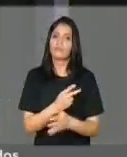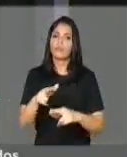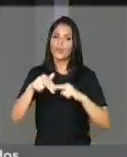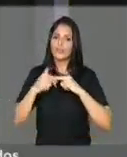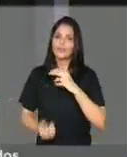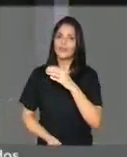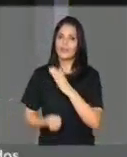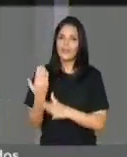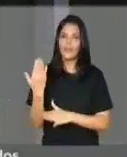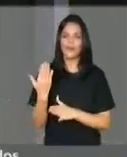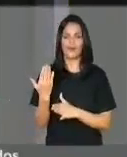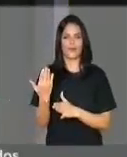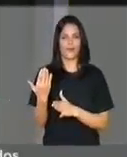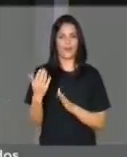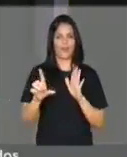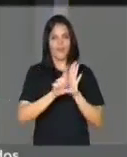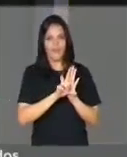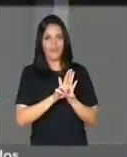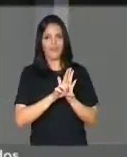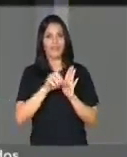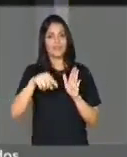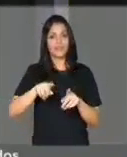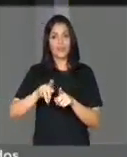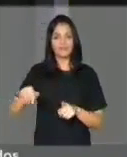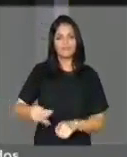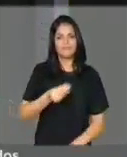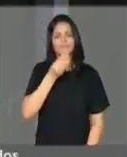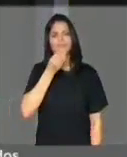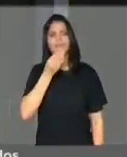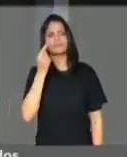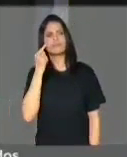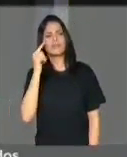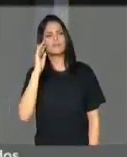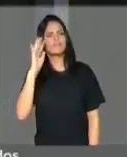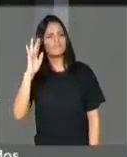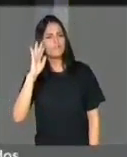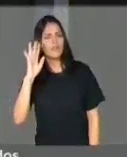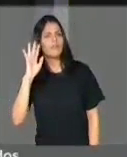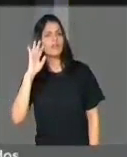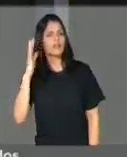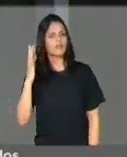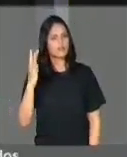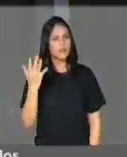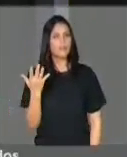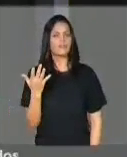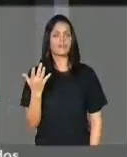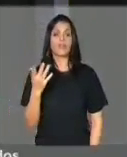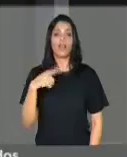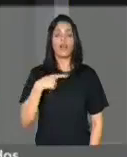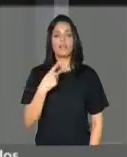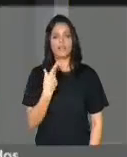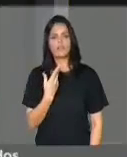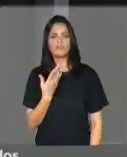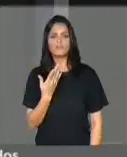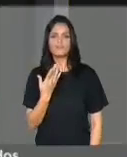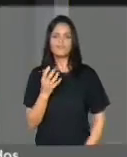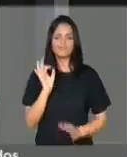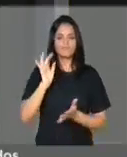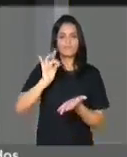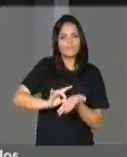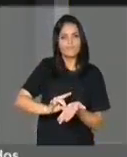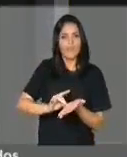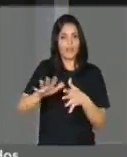criação, mas também como oportunidade de reflexão. E aí eu vejo como significativa essa sessão